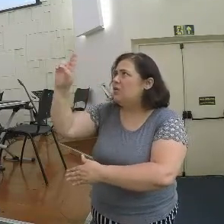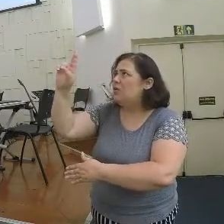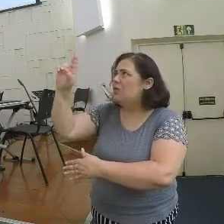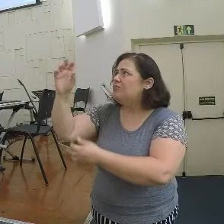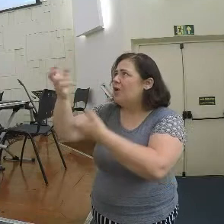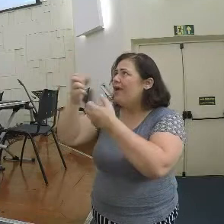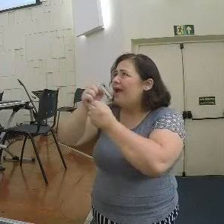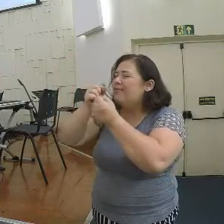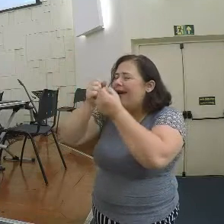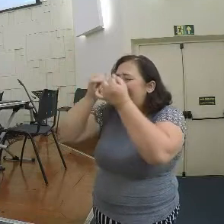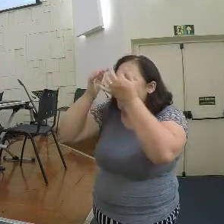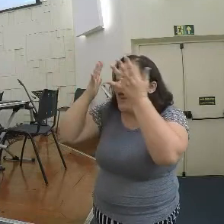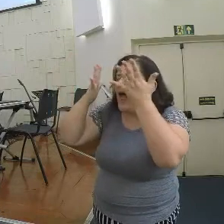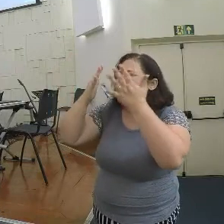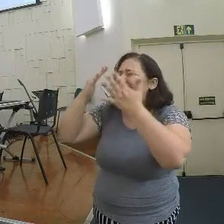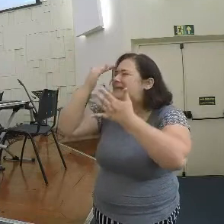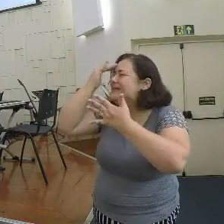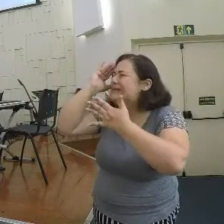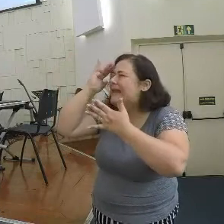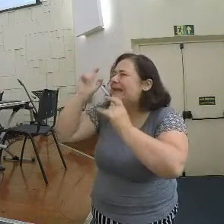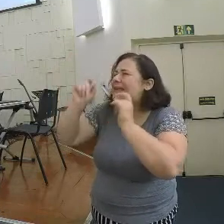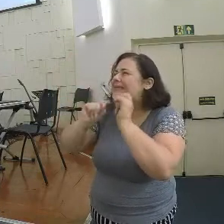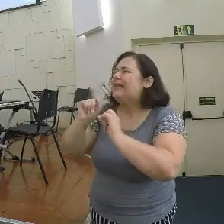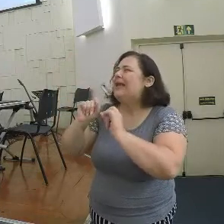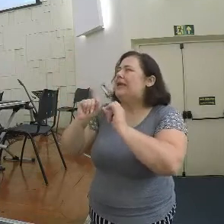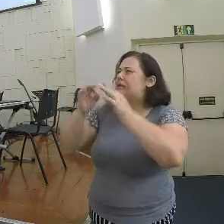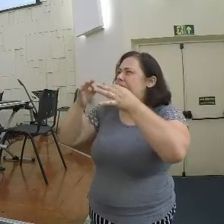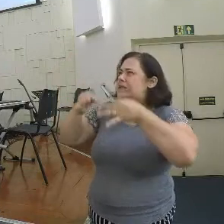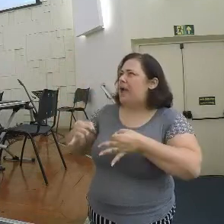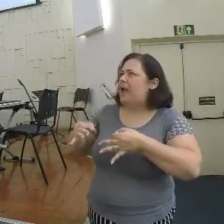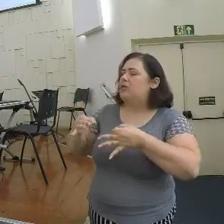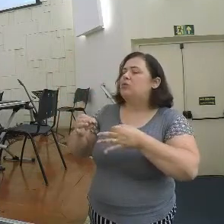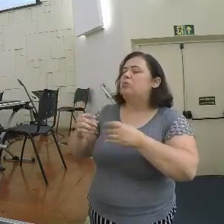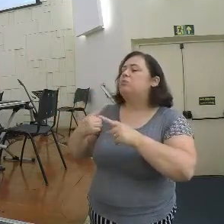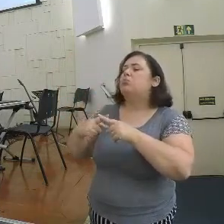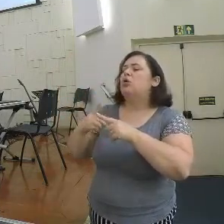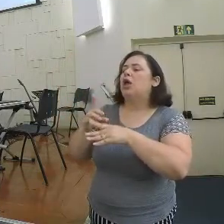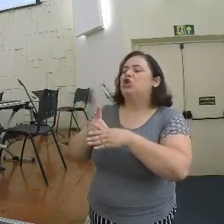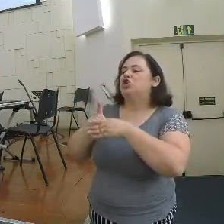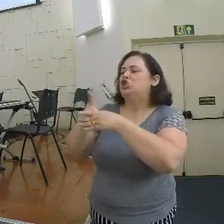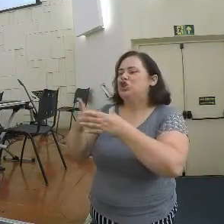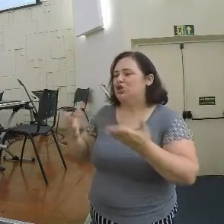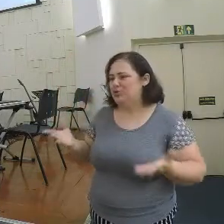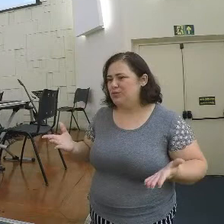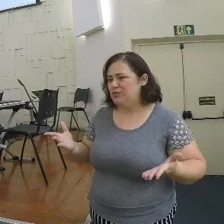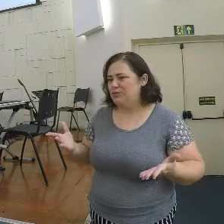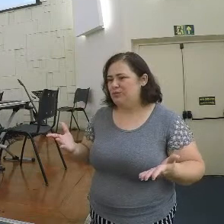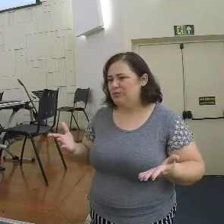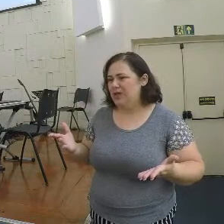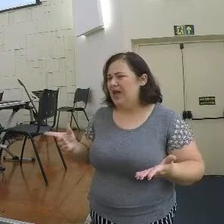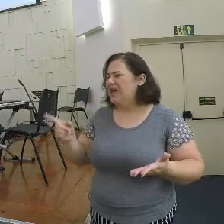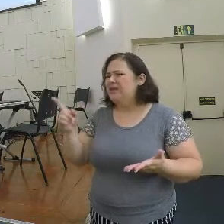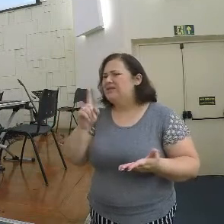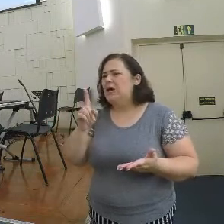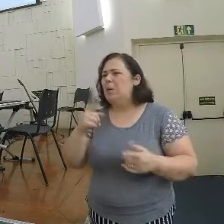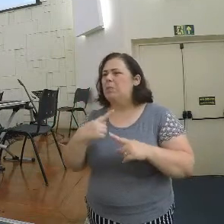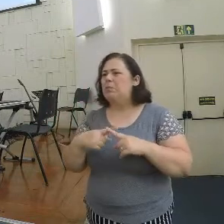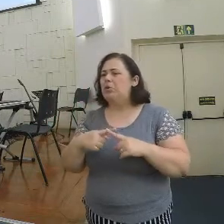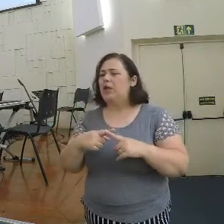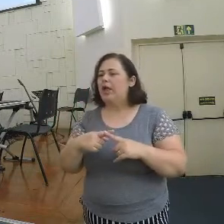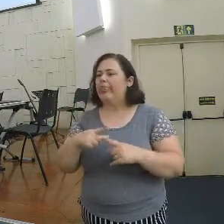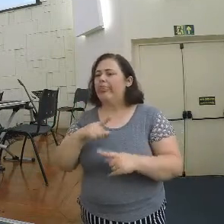recebido, e a parte mais especial é Jesus, o nosso Salvador. O maior tesouro é Cristo, nosso Redentor. Que